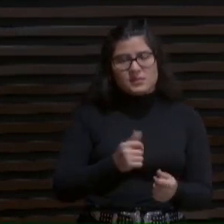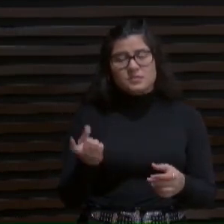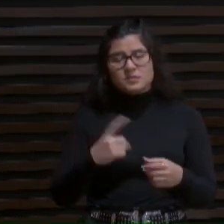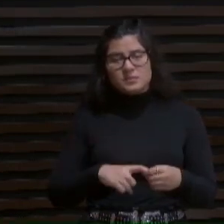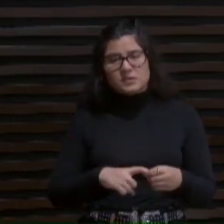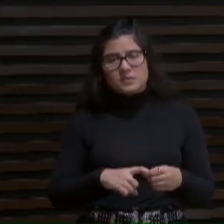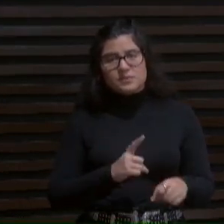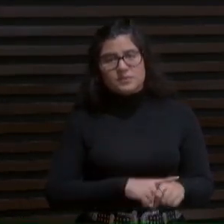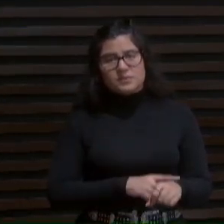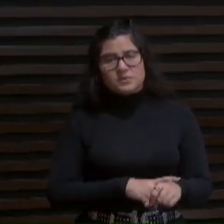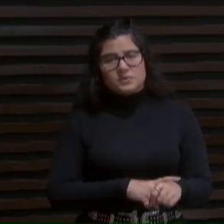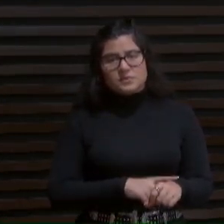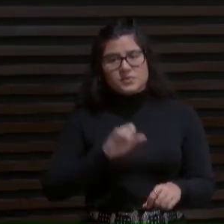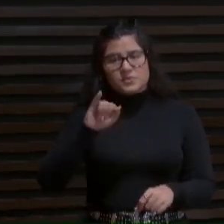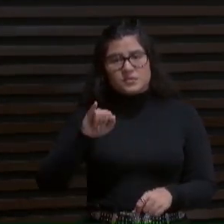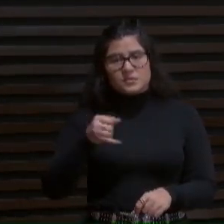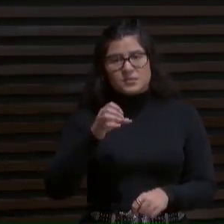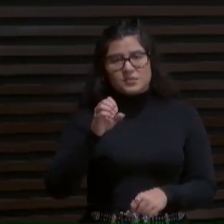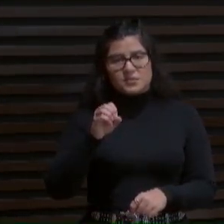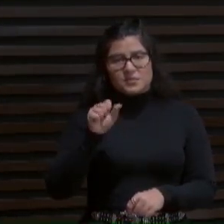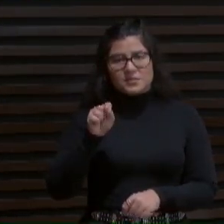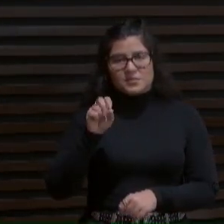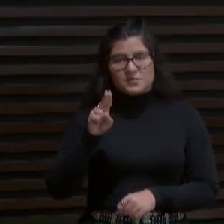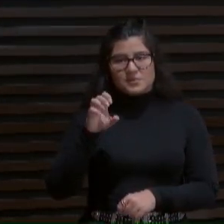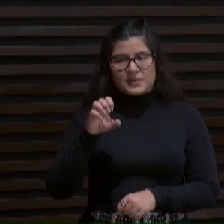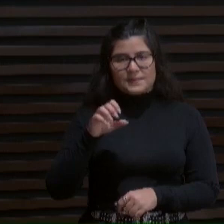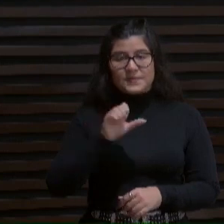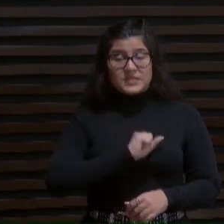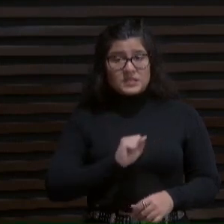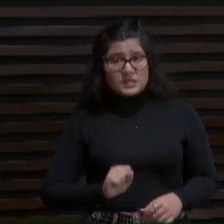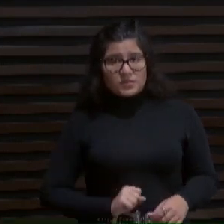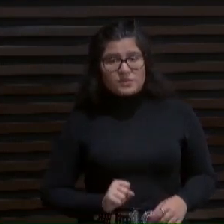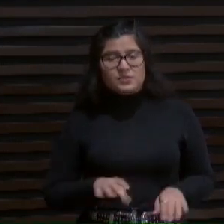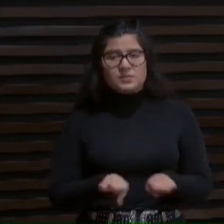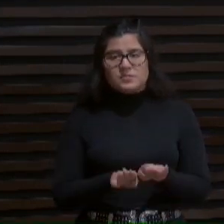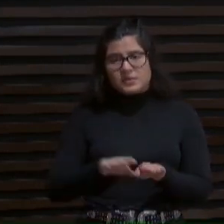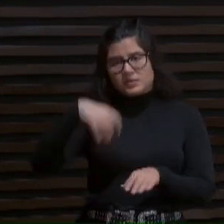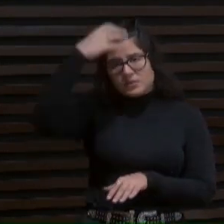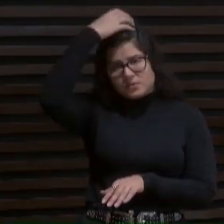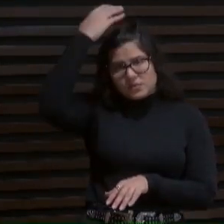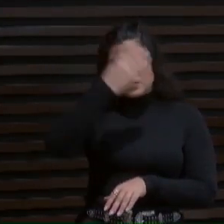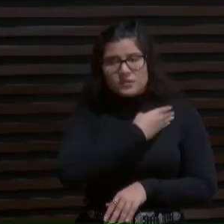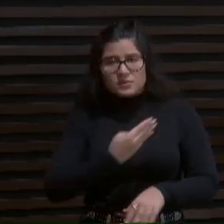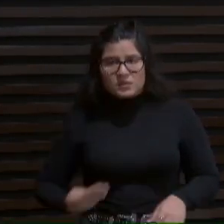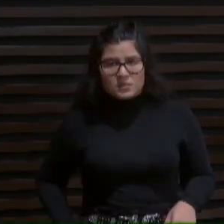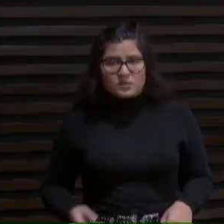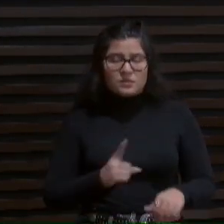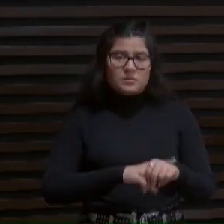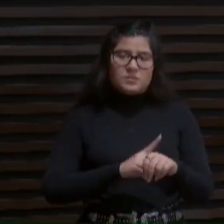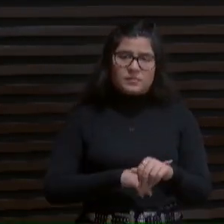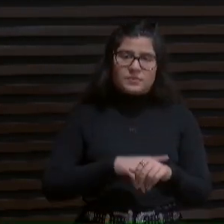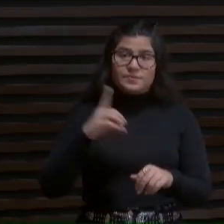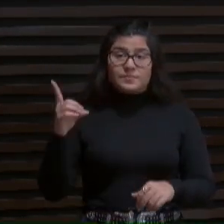Na época de Zorobabel e Josué, o sumo sacerdote e também o rei daquela época, o governador, né, daquela época, descendente de